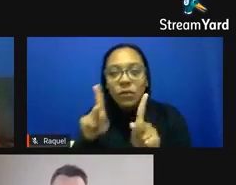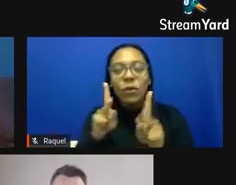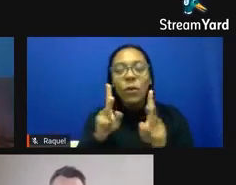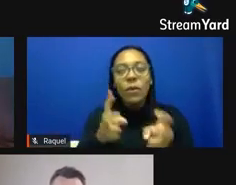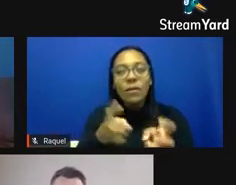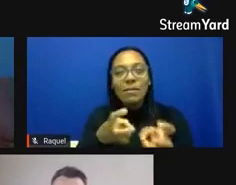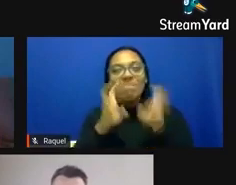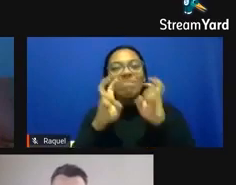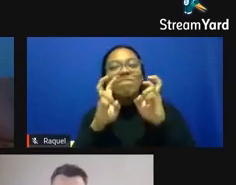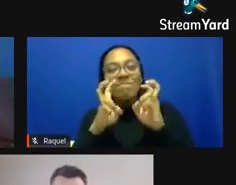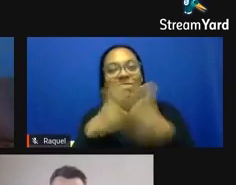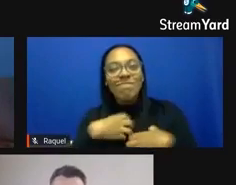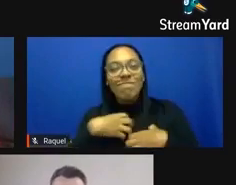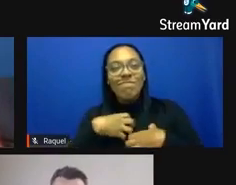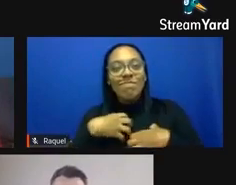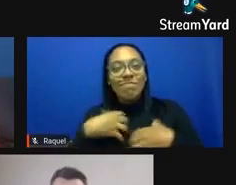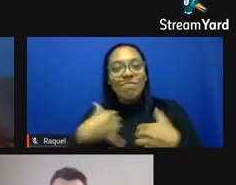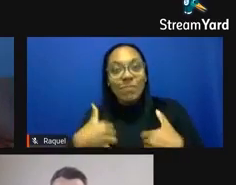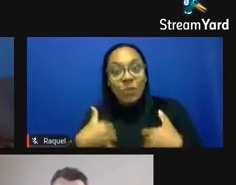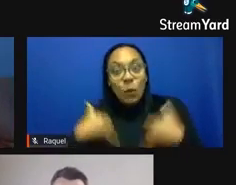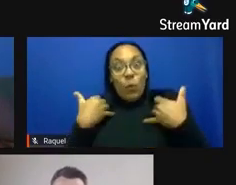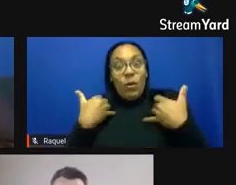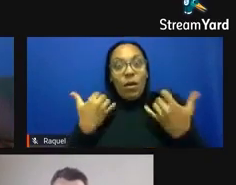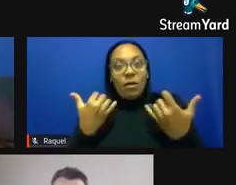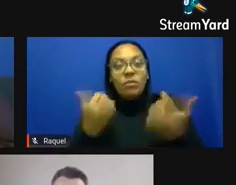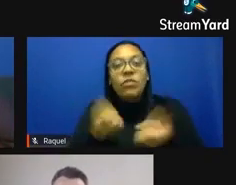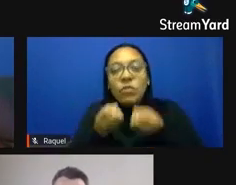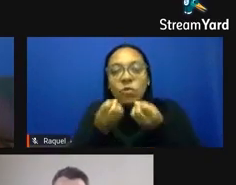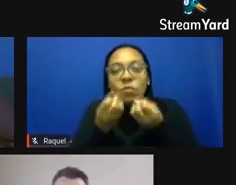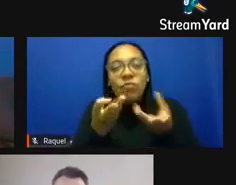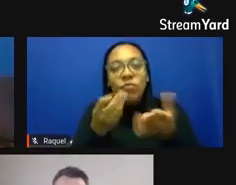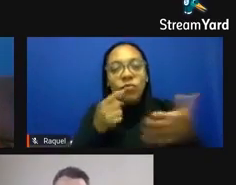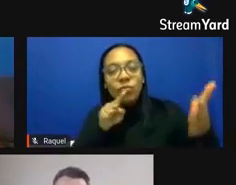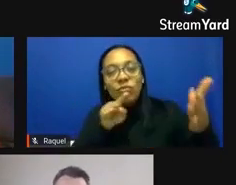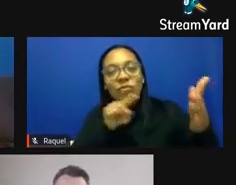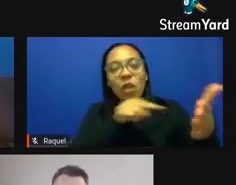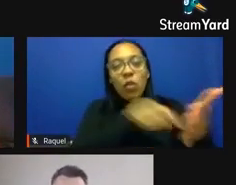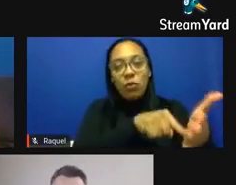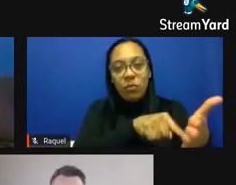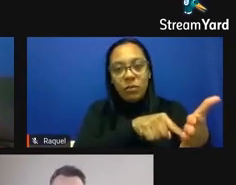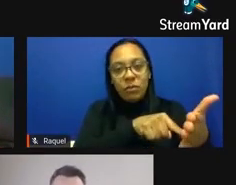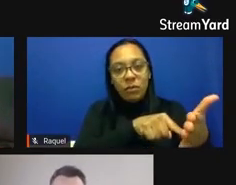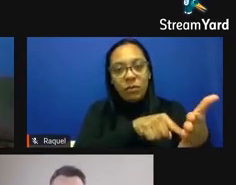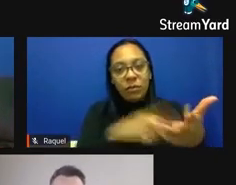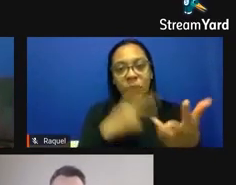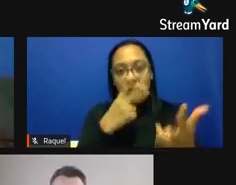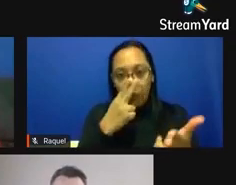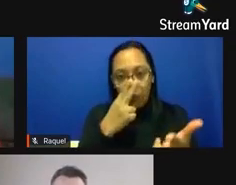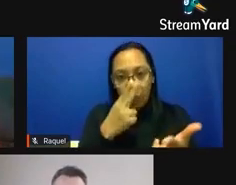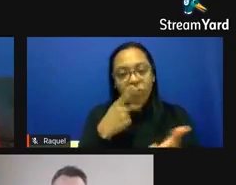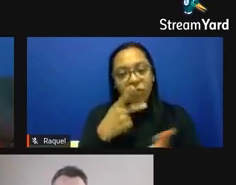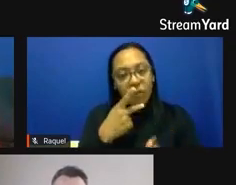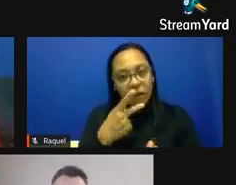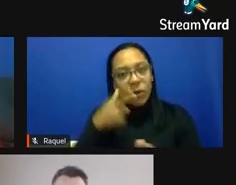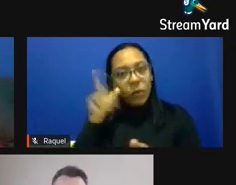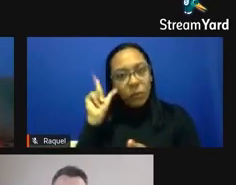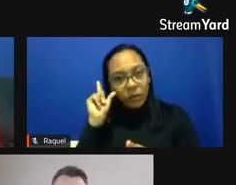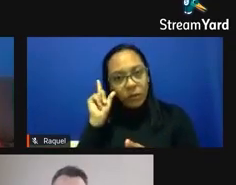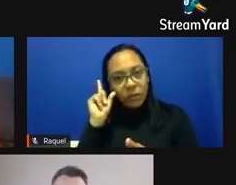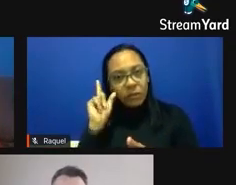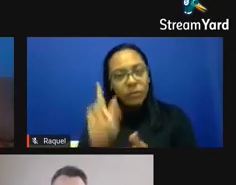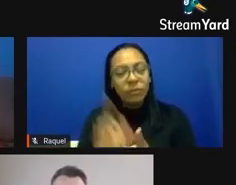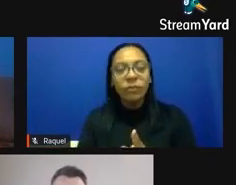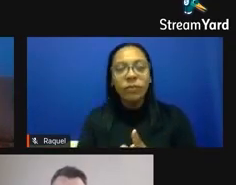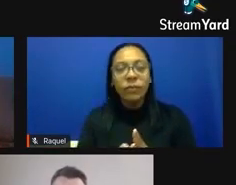também cria essa coragem de denunciar. É o que aconteceu, como eu relatei ontem,